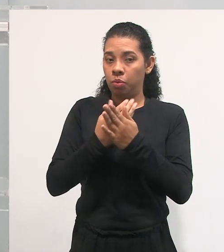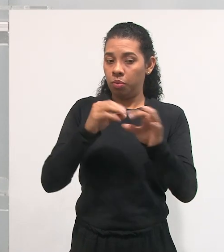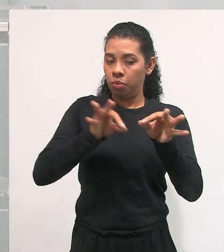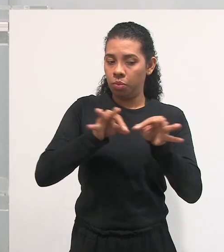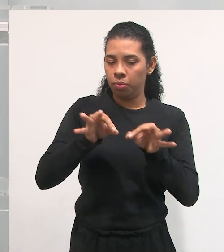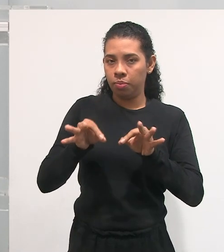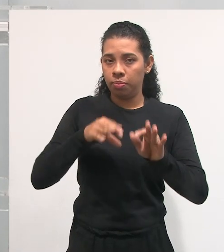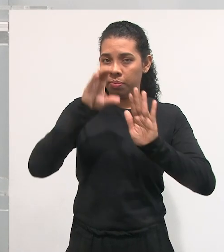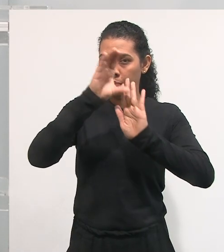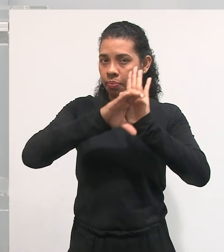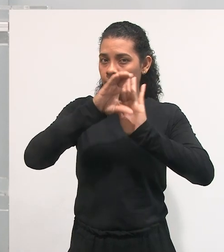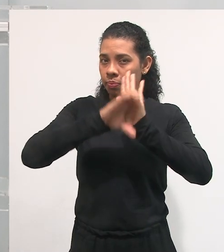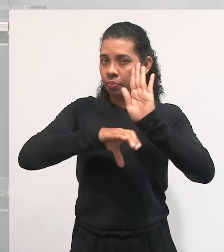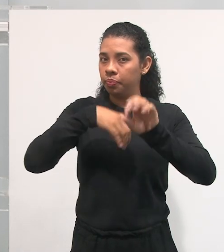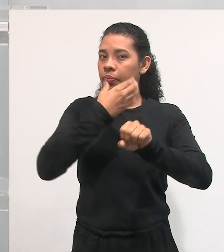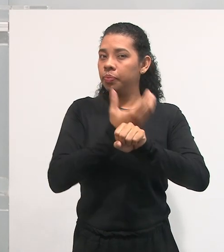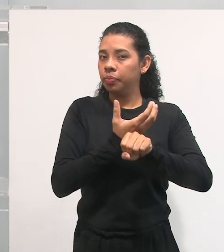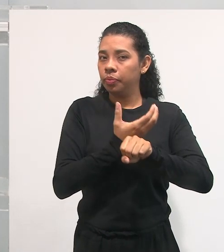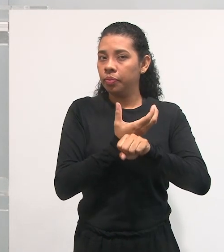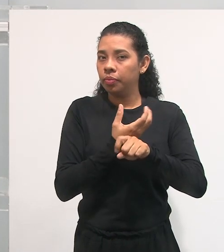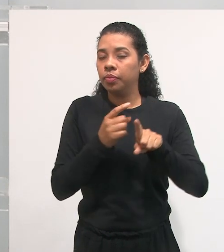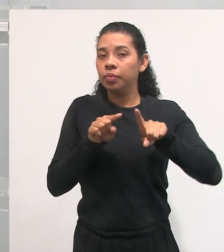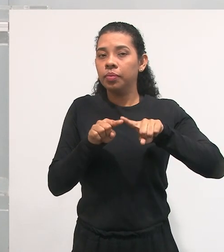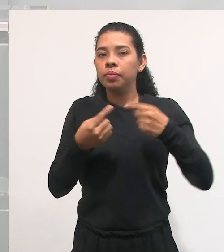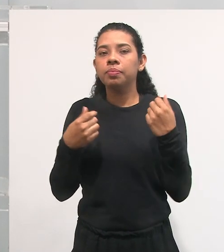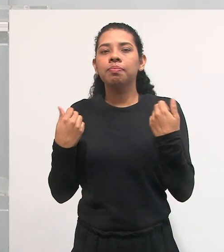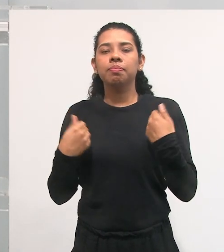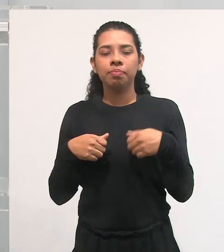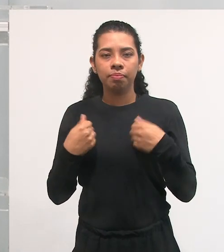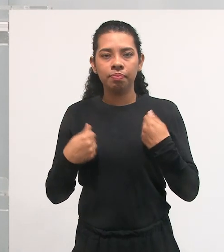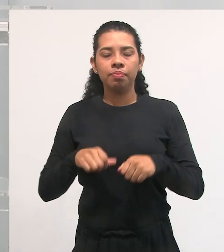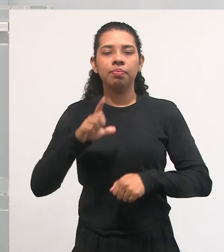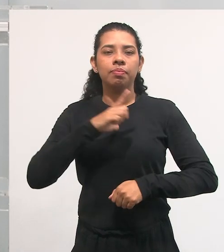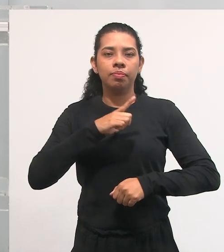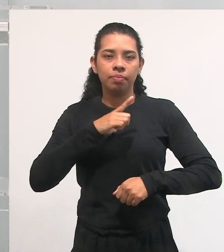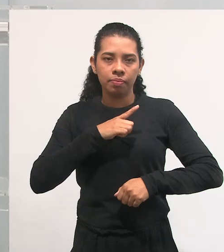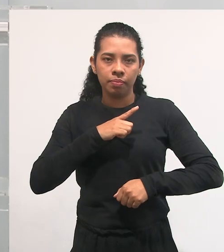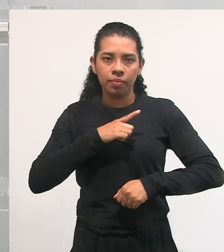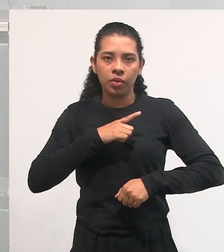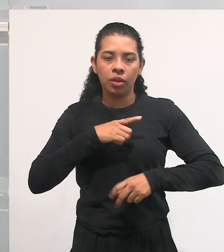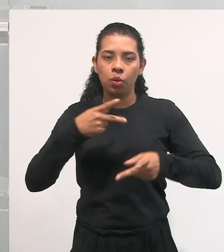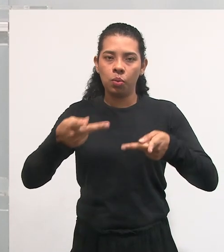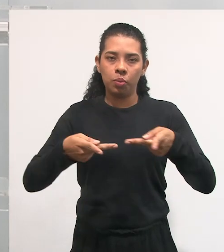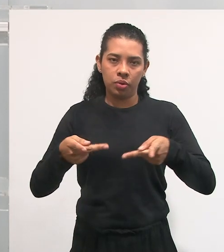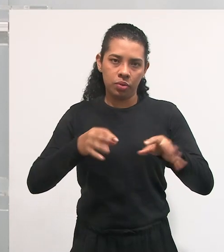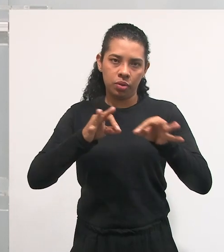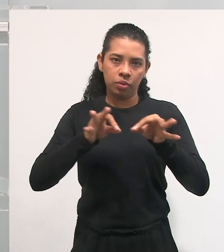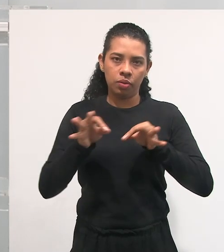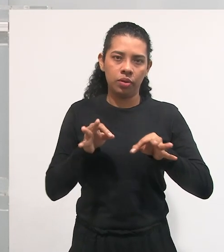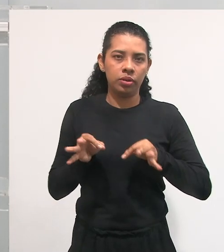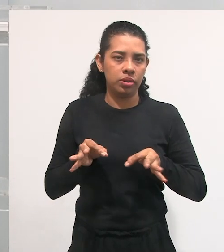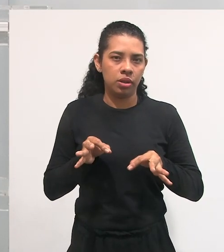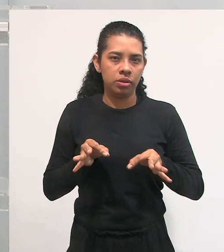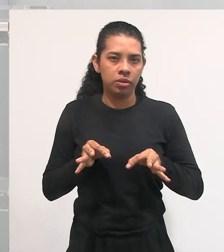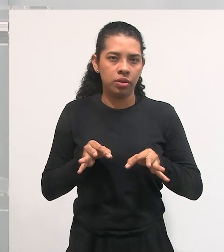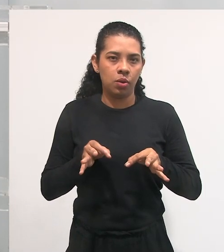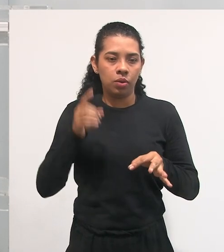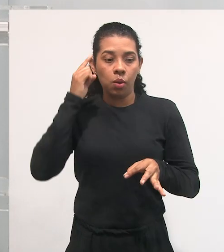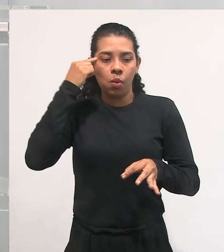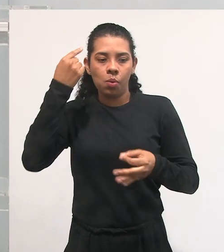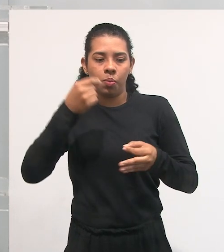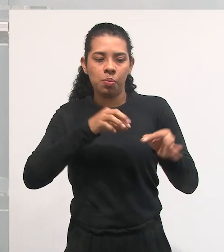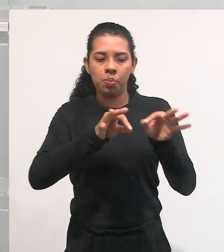currículo. Mas de todas elas, geralmente eu tenho um plano de ensino, mesmo que eu tenha um currículo organizado, por exemplo,